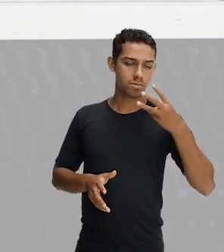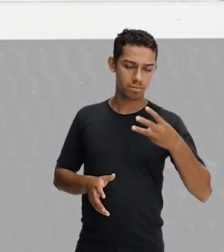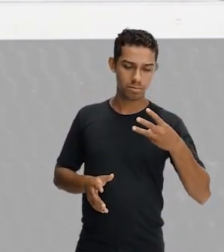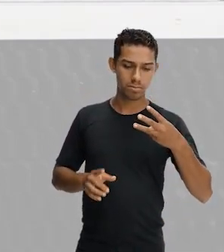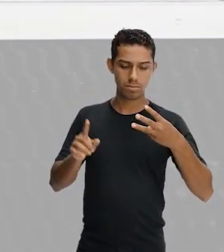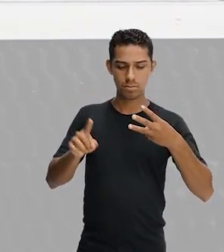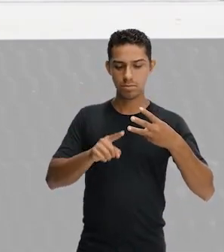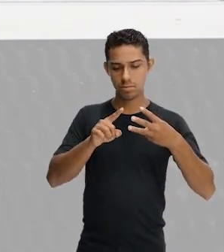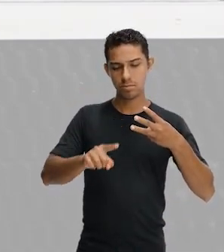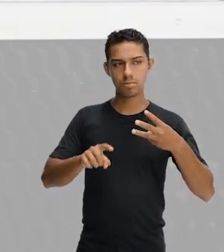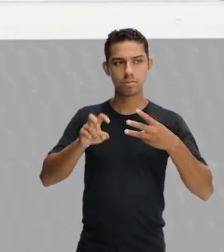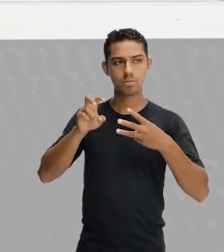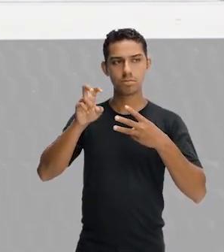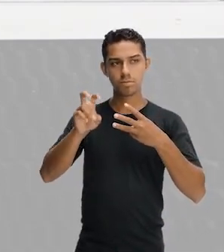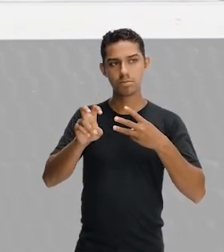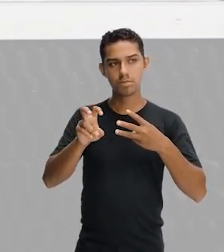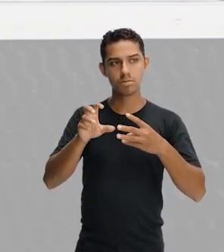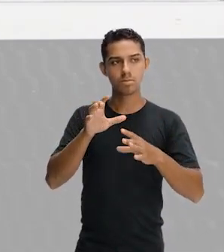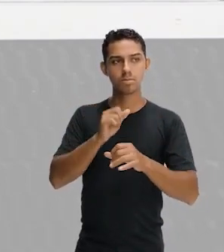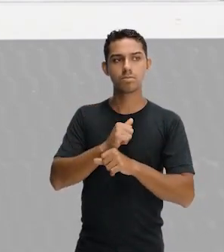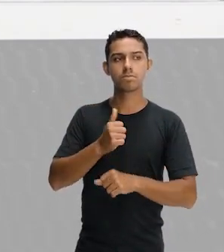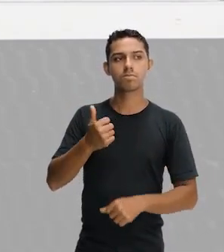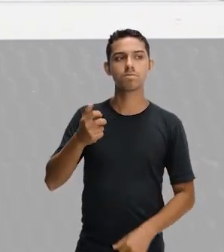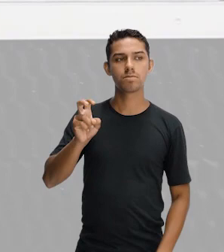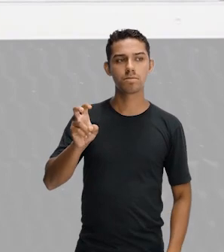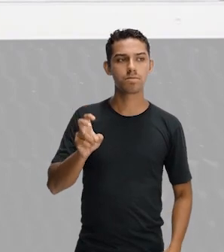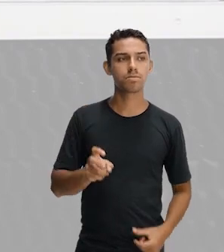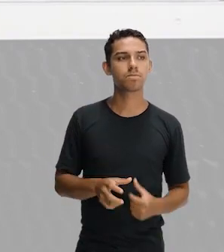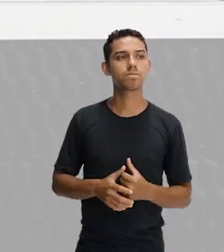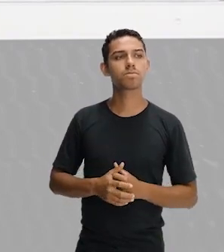melhor, né? A unidade. Né?